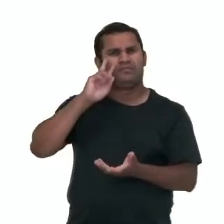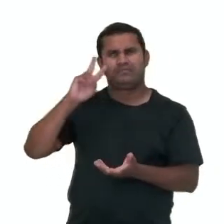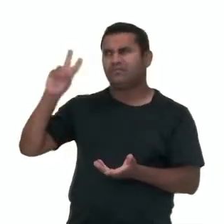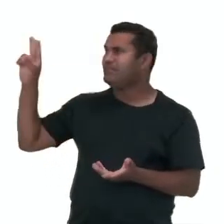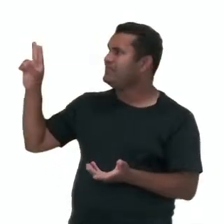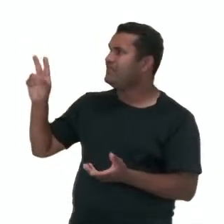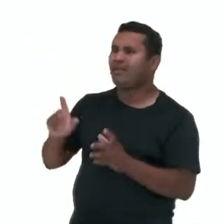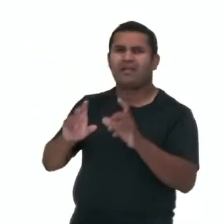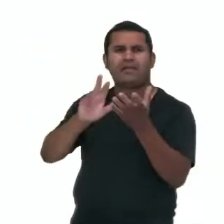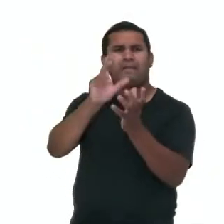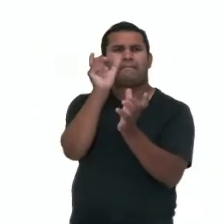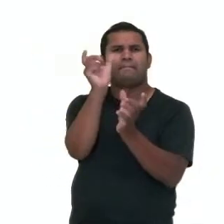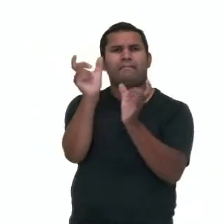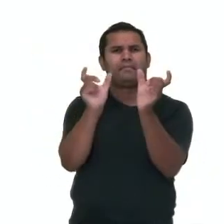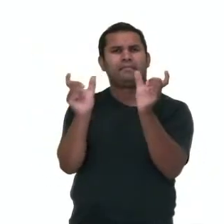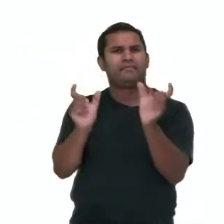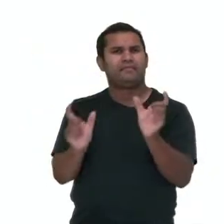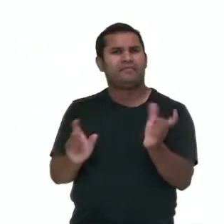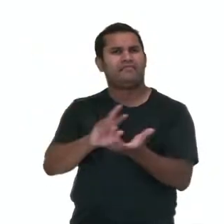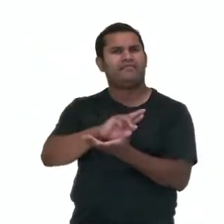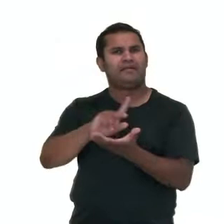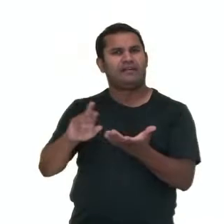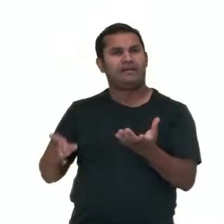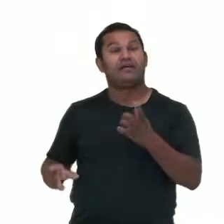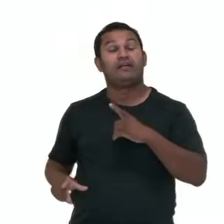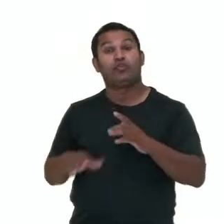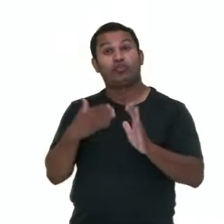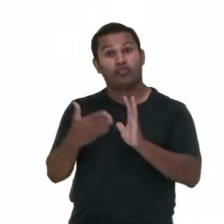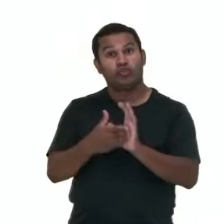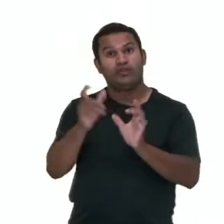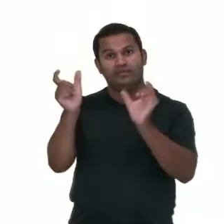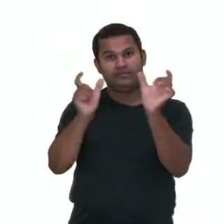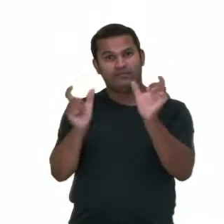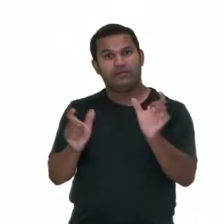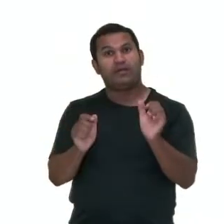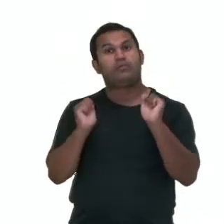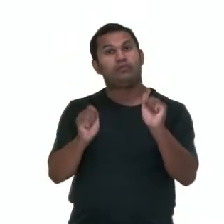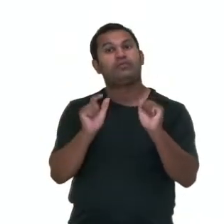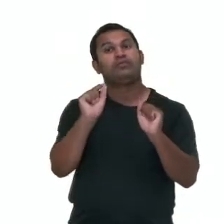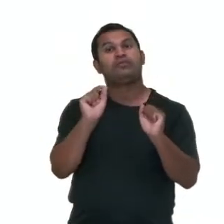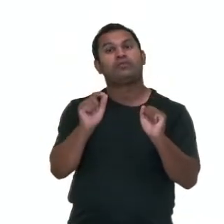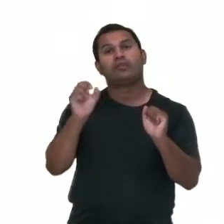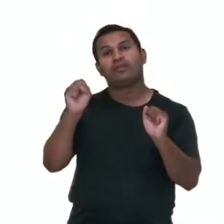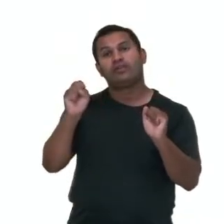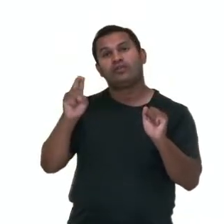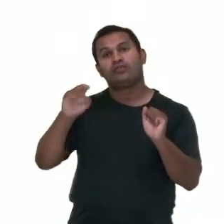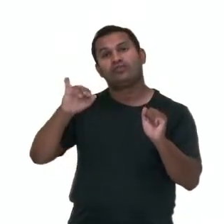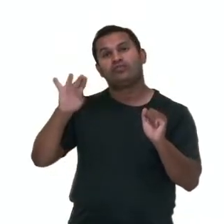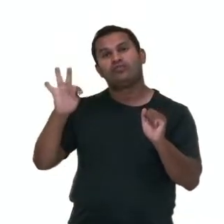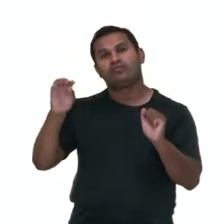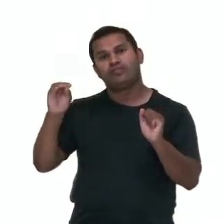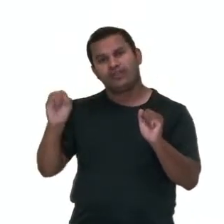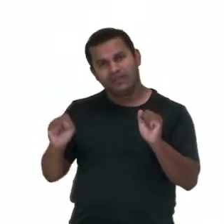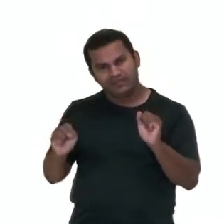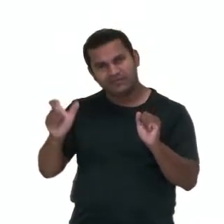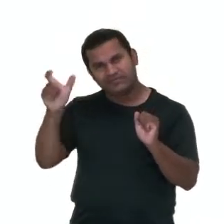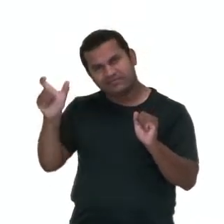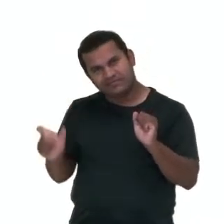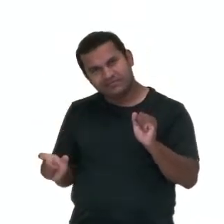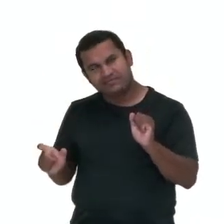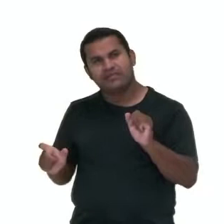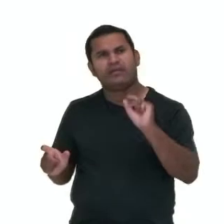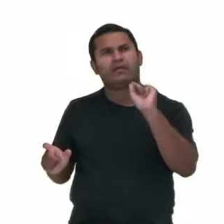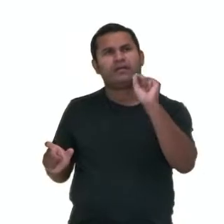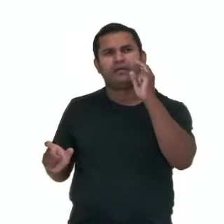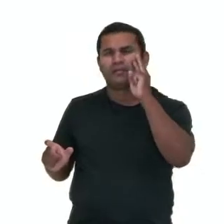poderiam ser sujeito de uma frase o que poderíamos declarar sobre esse sujeitos por exemplo profissão profissão